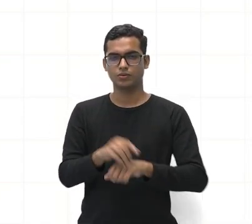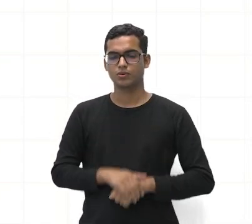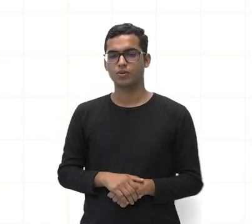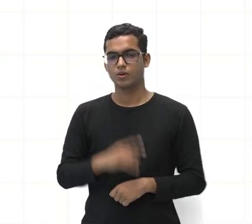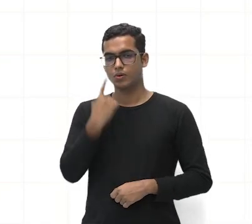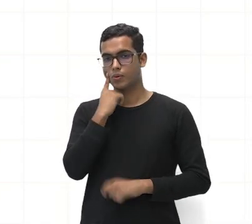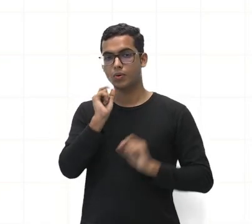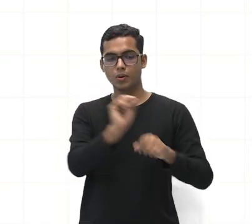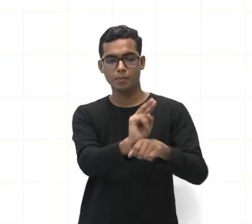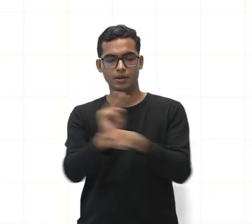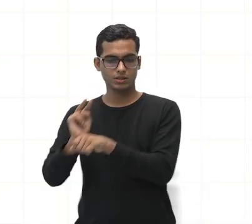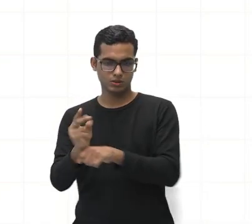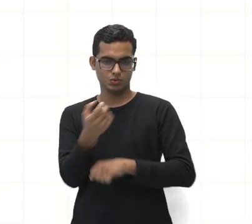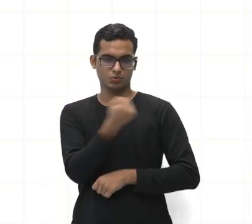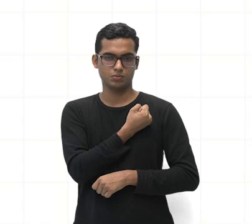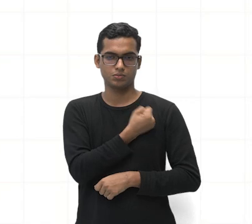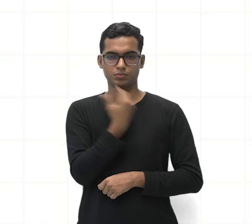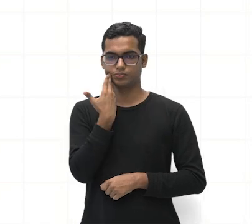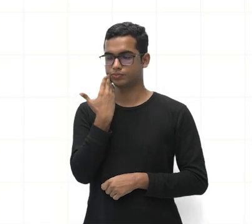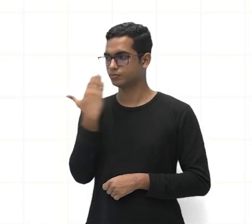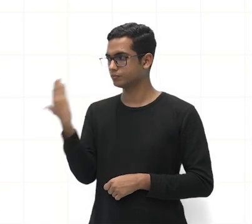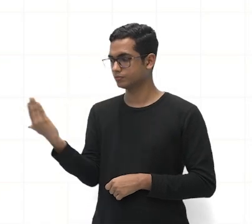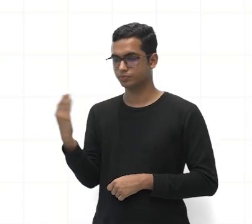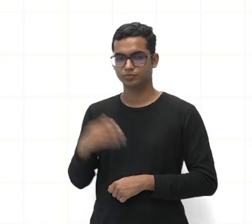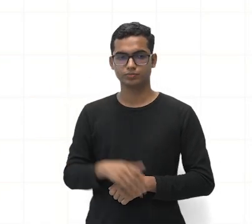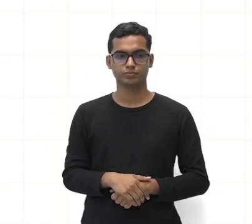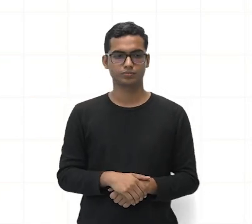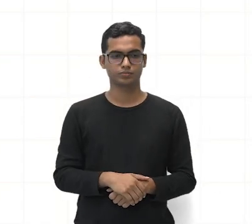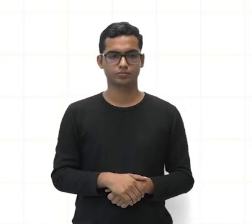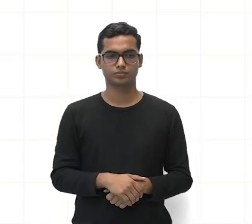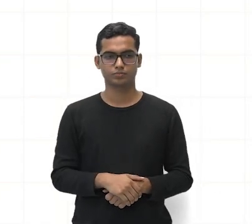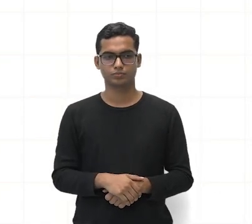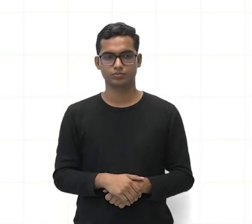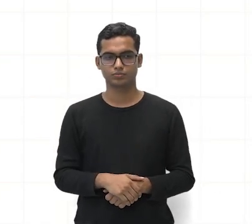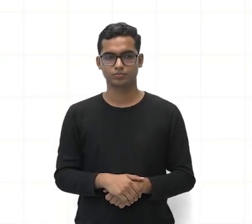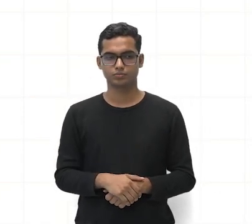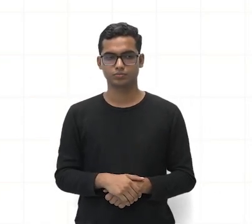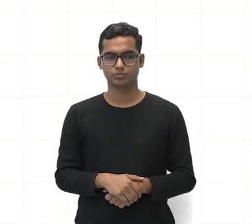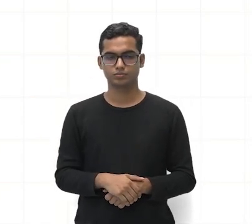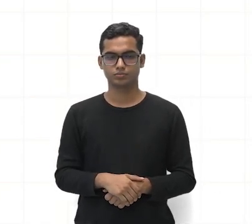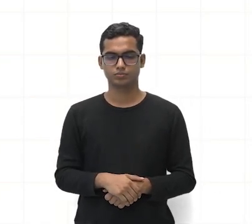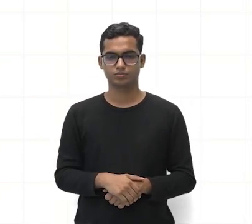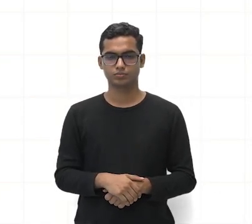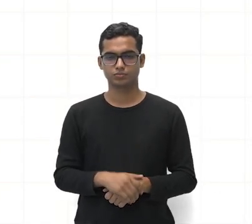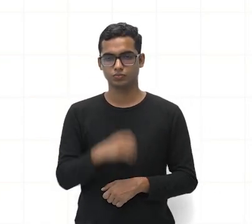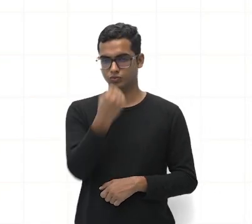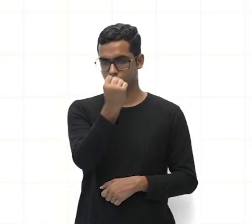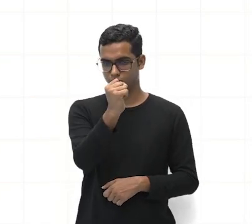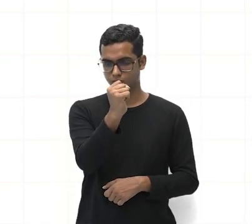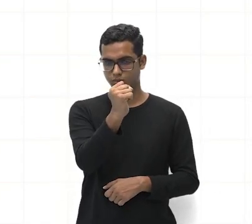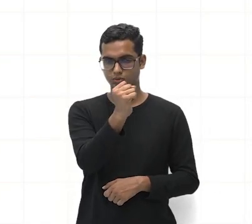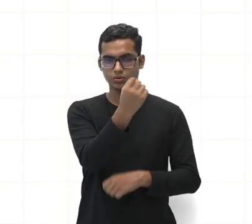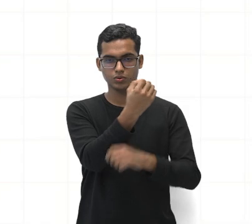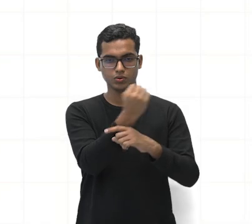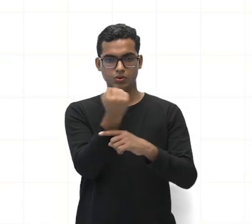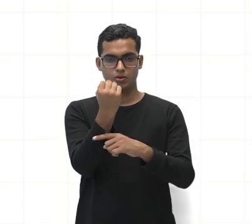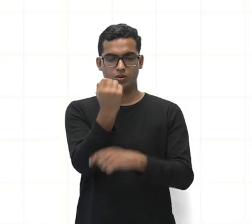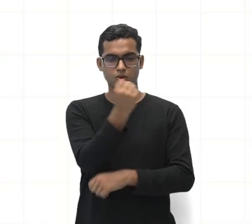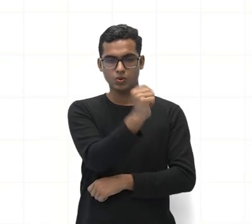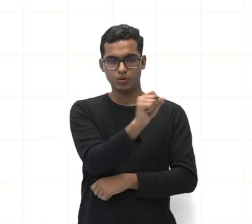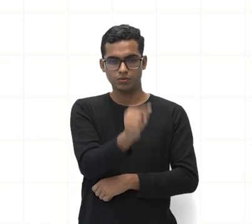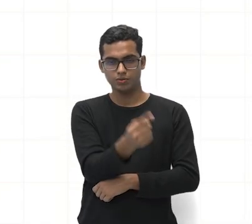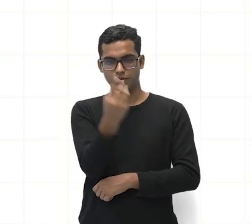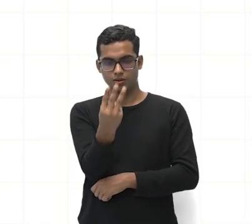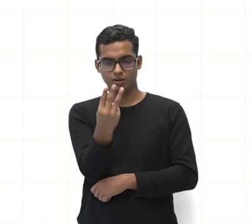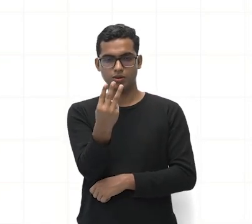emprestar, né? Emprestar um número aqui do 8. Vamos emprestar aqui, ó. Vamos marcar